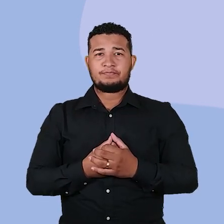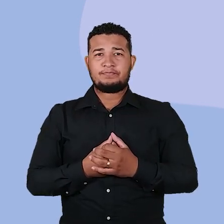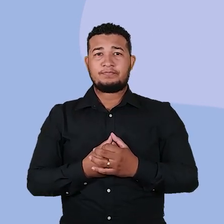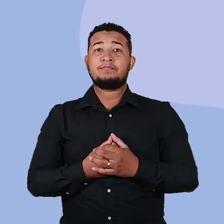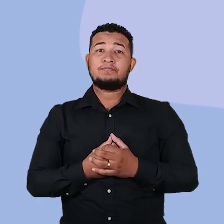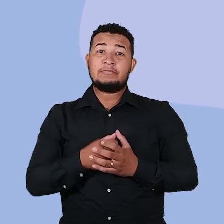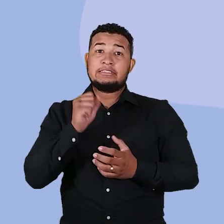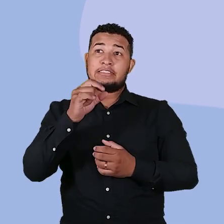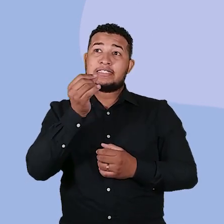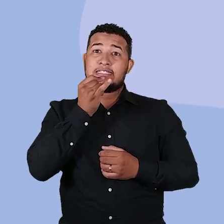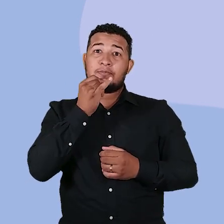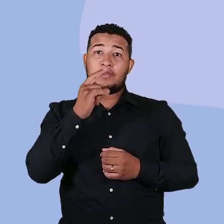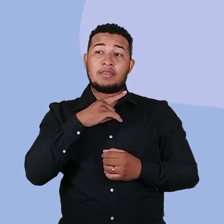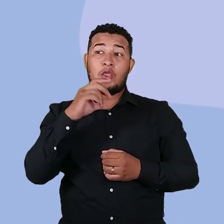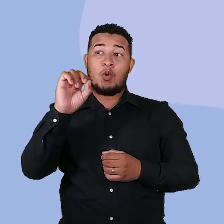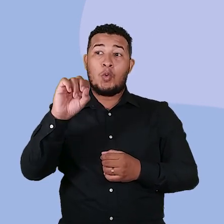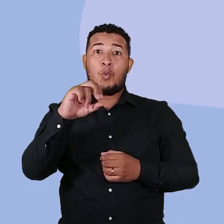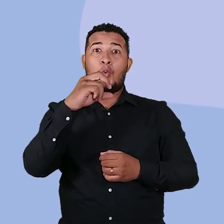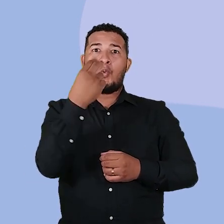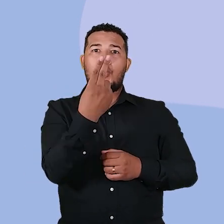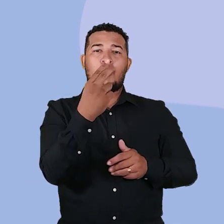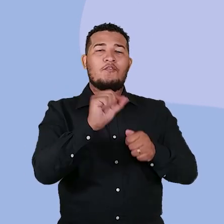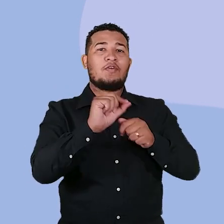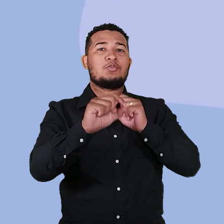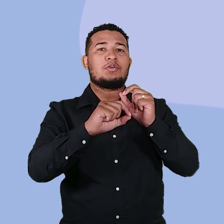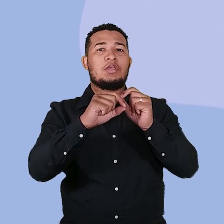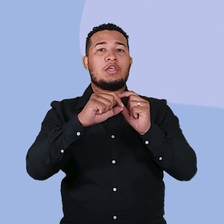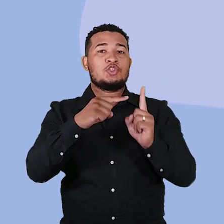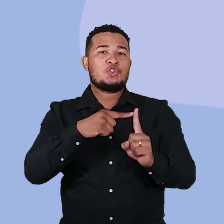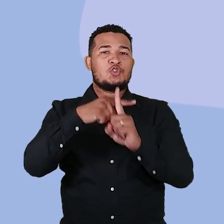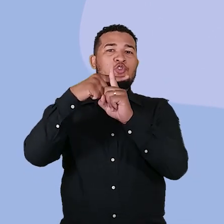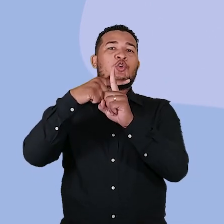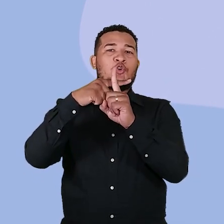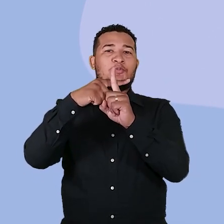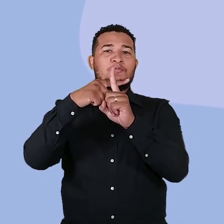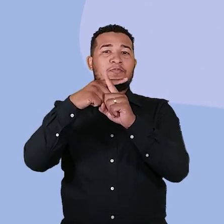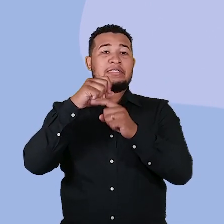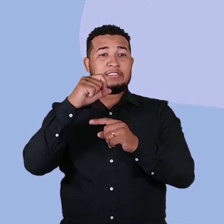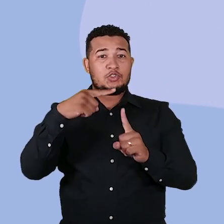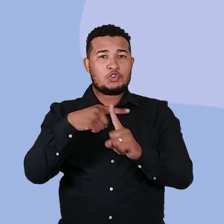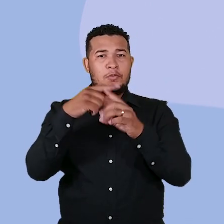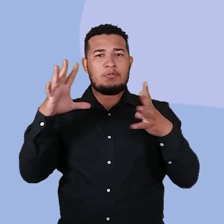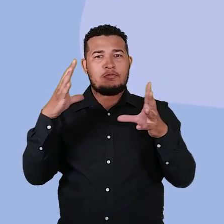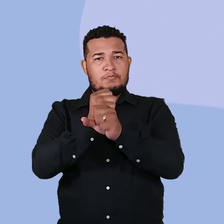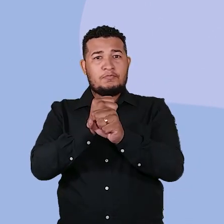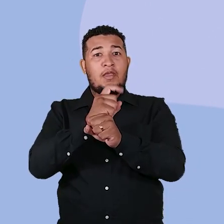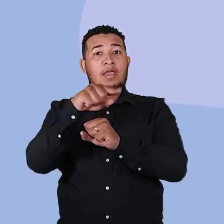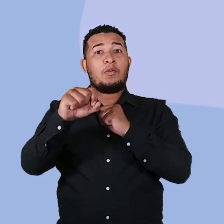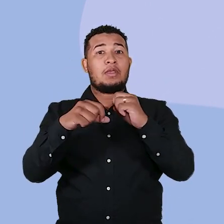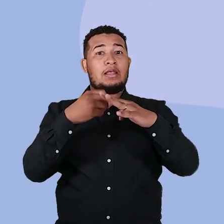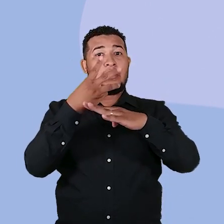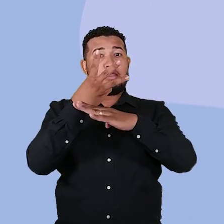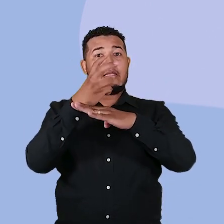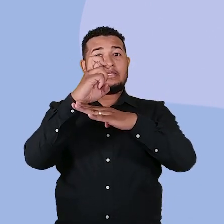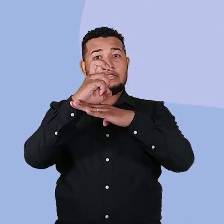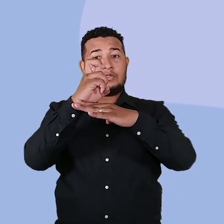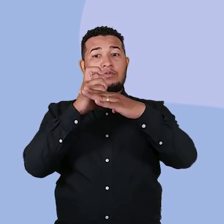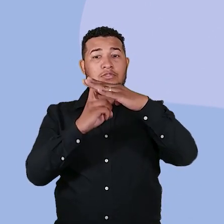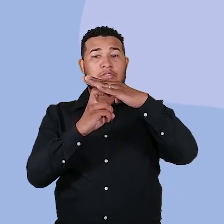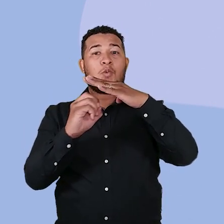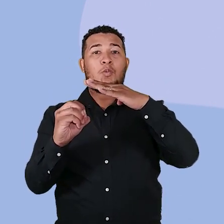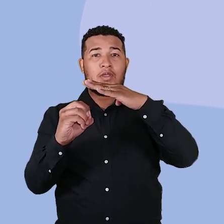5 10 para 50 quando você tem ou você soma somando isso daí você tem